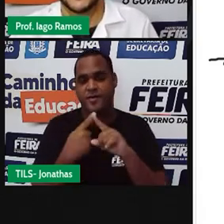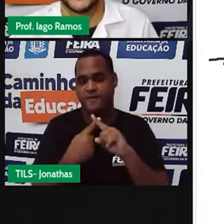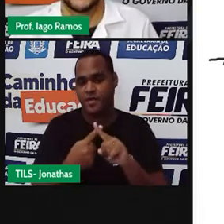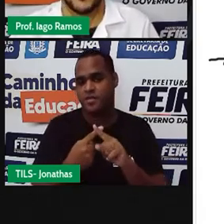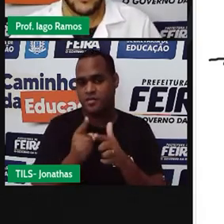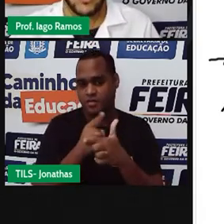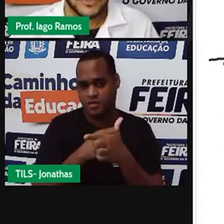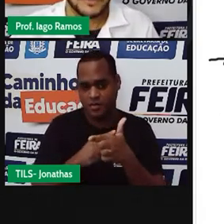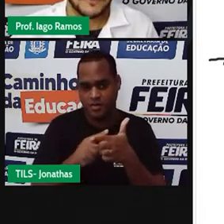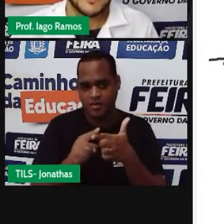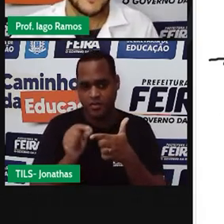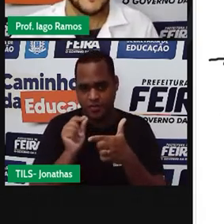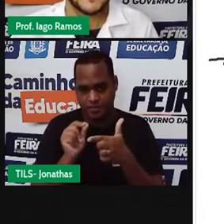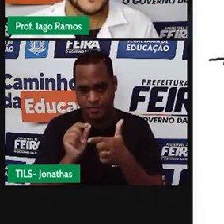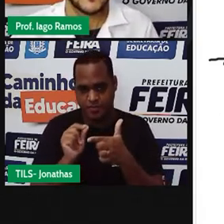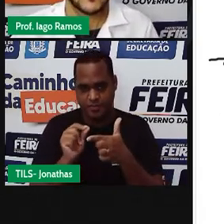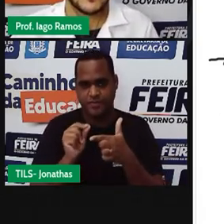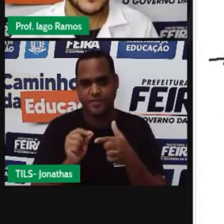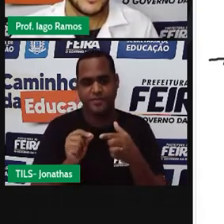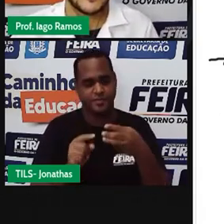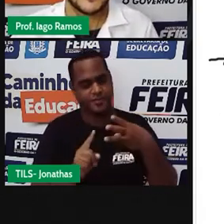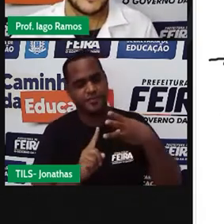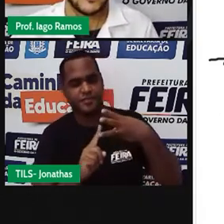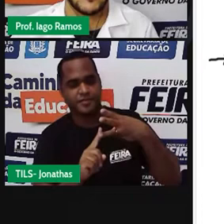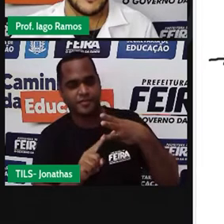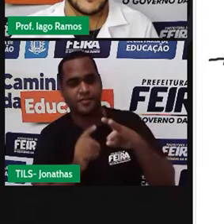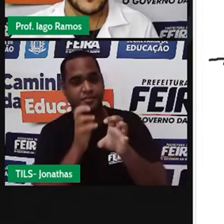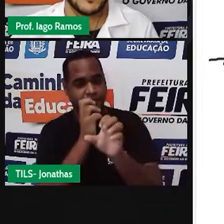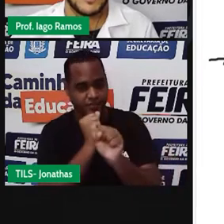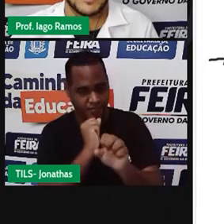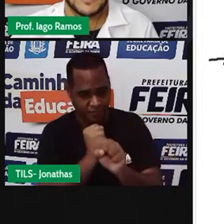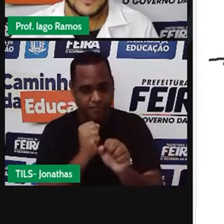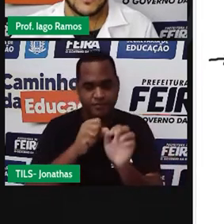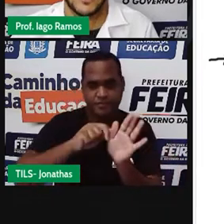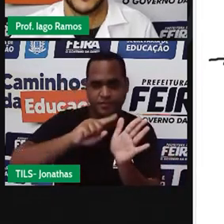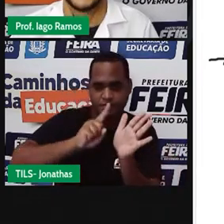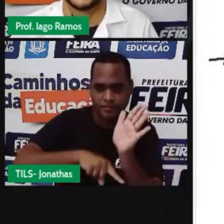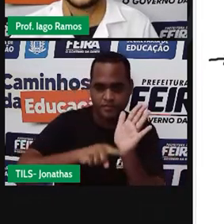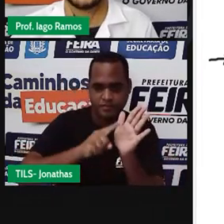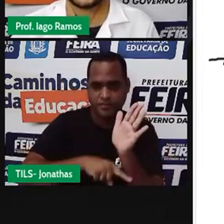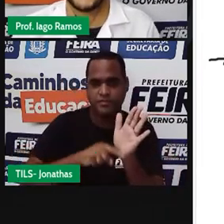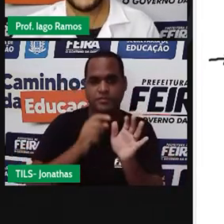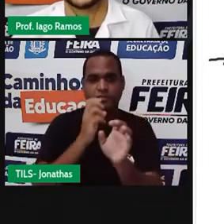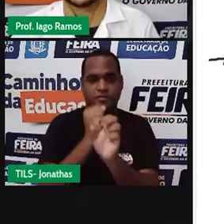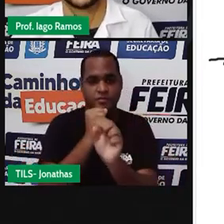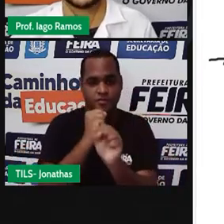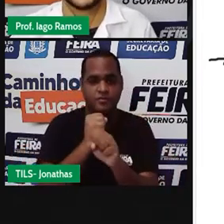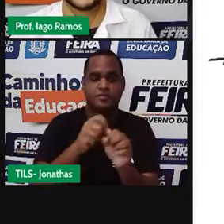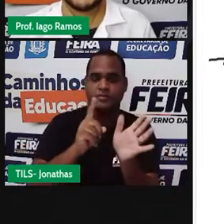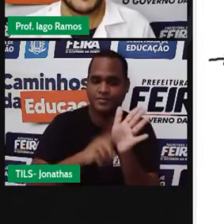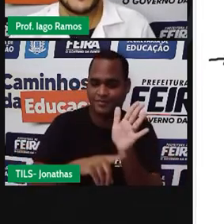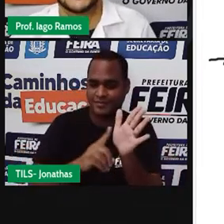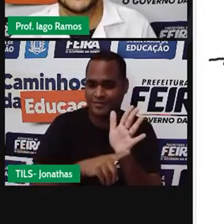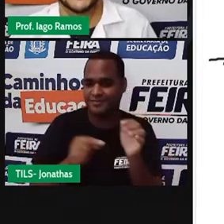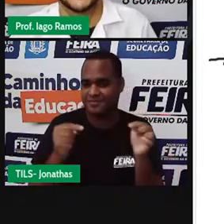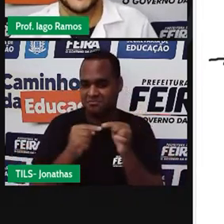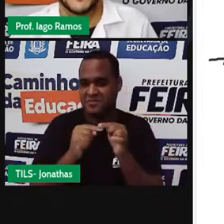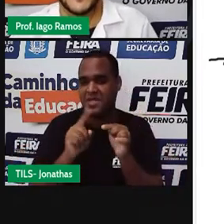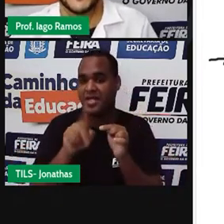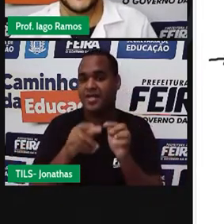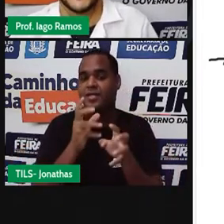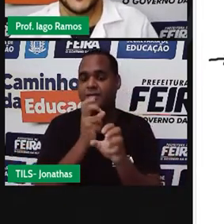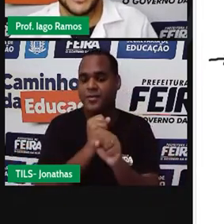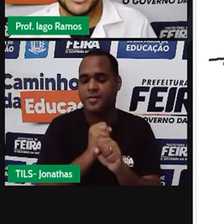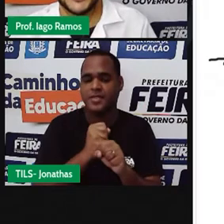dividir por último você vai fazer as contas de adição e subtração que são as famosas contas demais